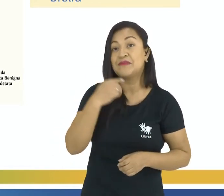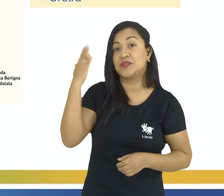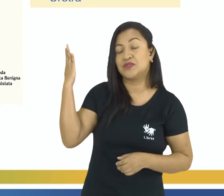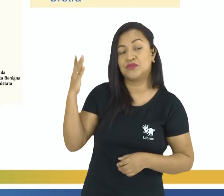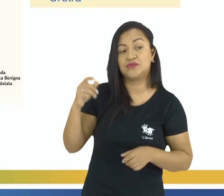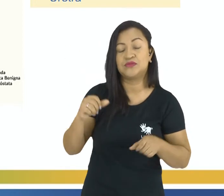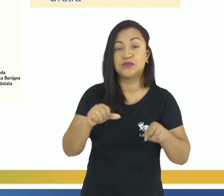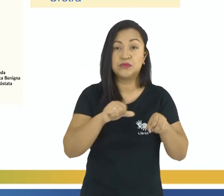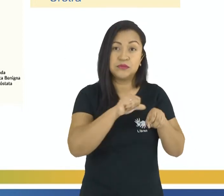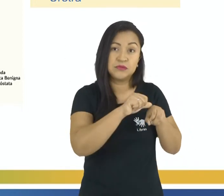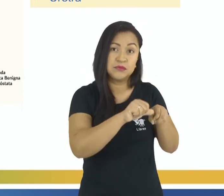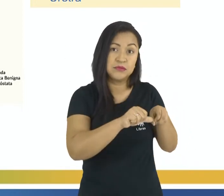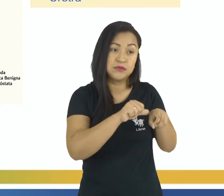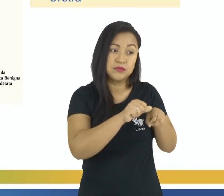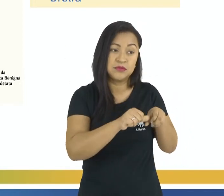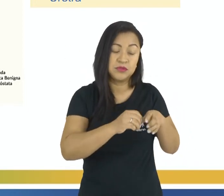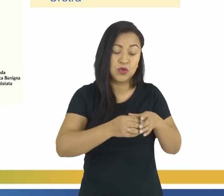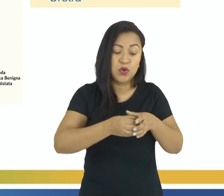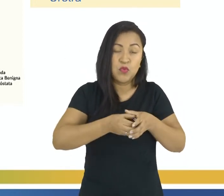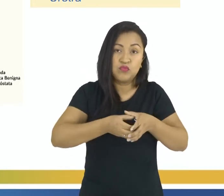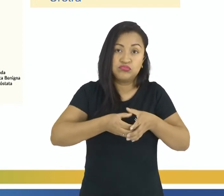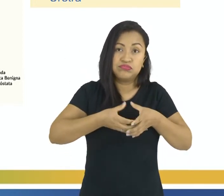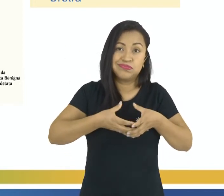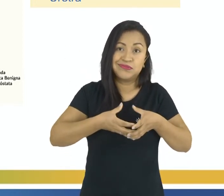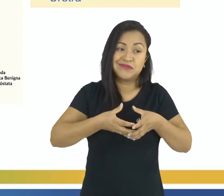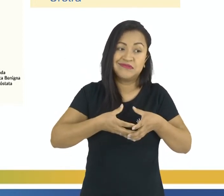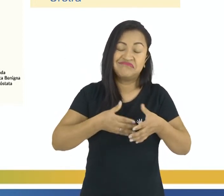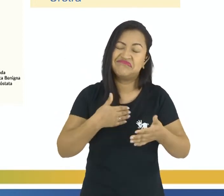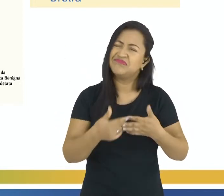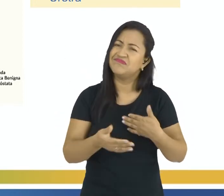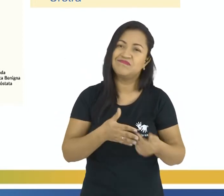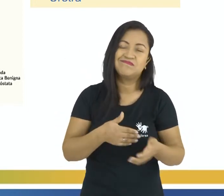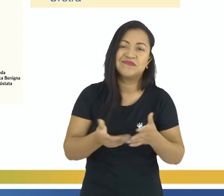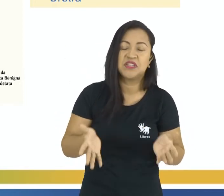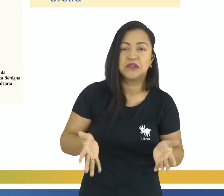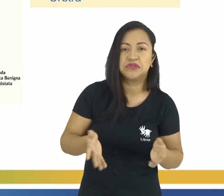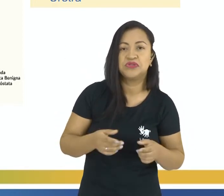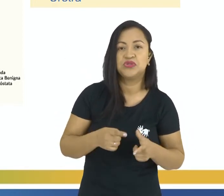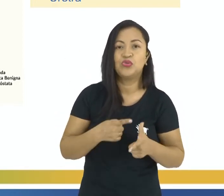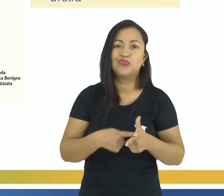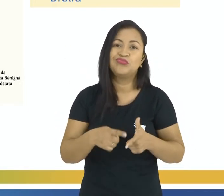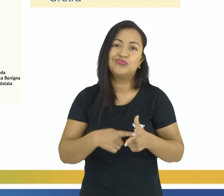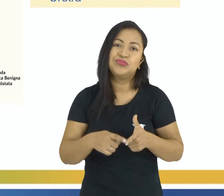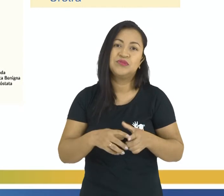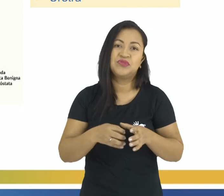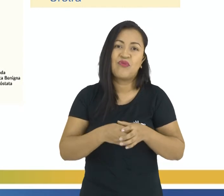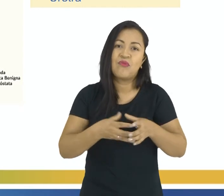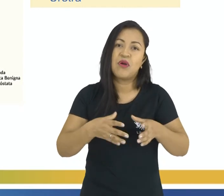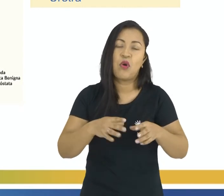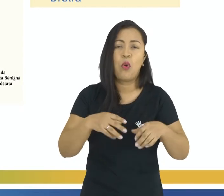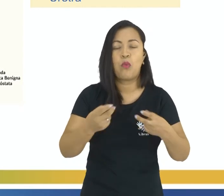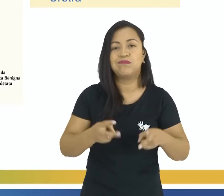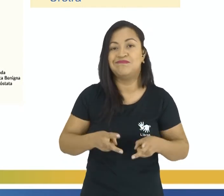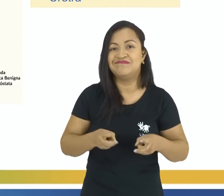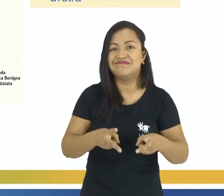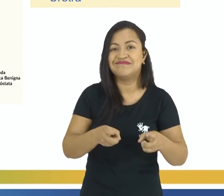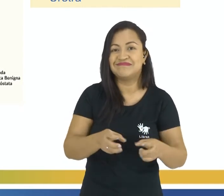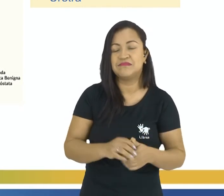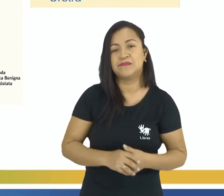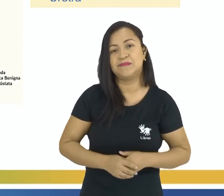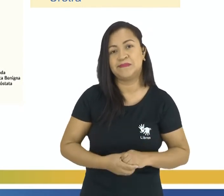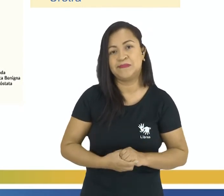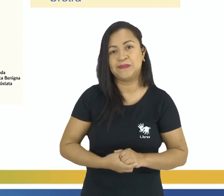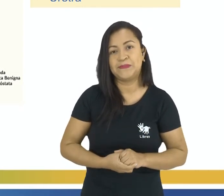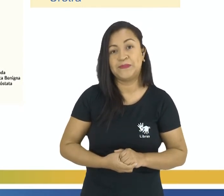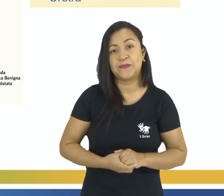ela está aumentada, seja por uma inflamação ou por um câncer mesmo, um câncer maligno.